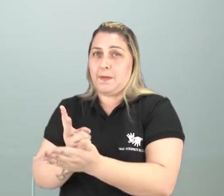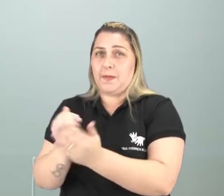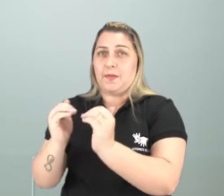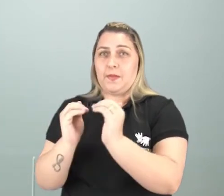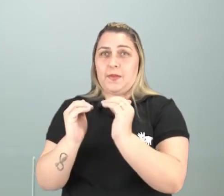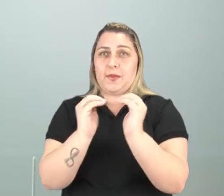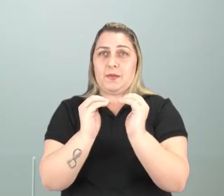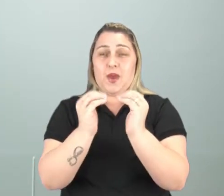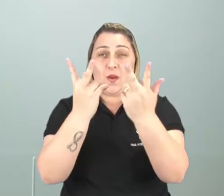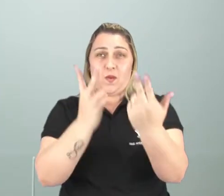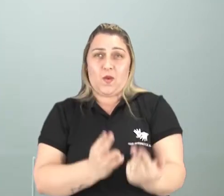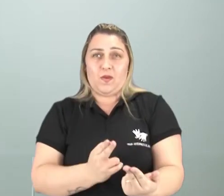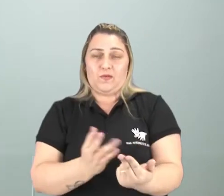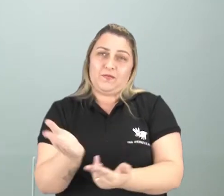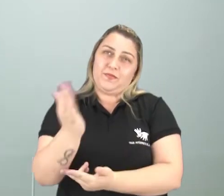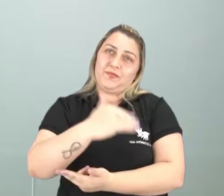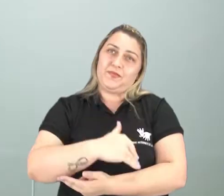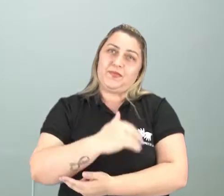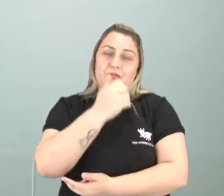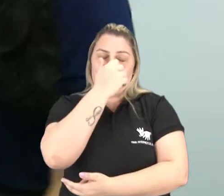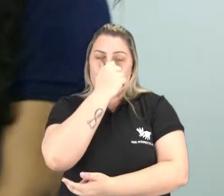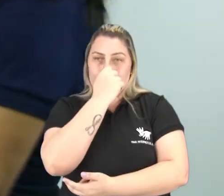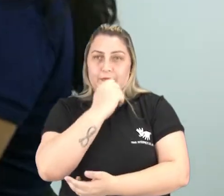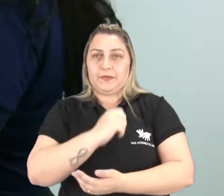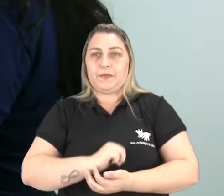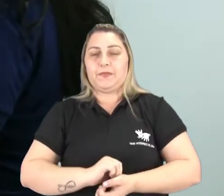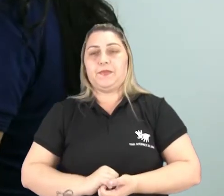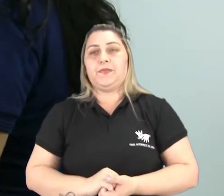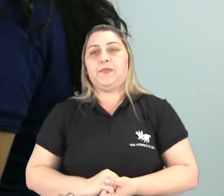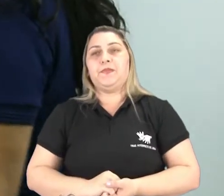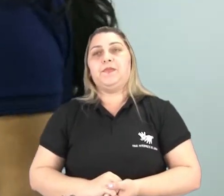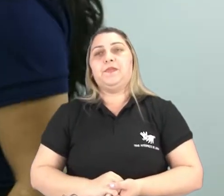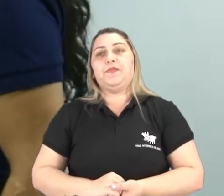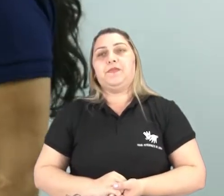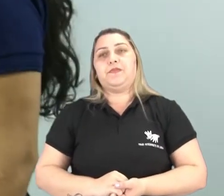são do mesmo tamanho juntos vamos lá